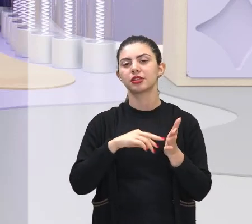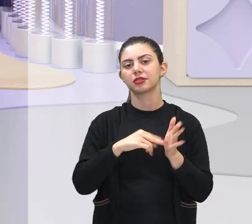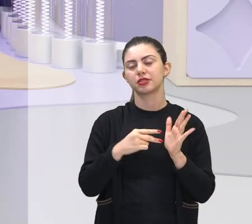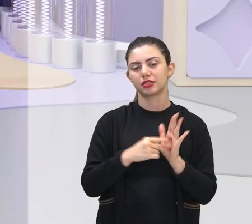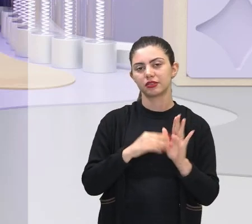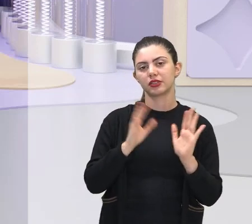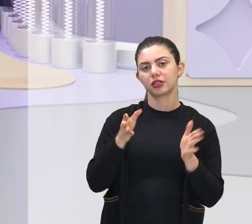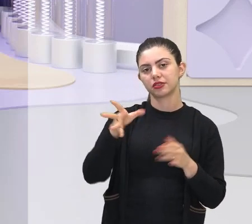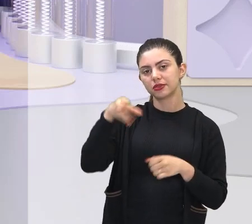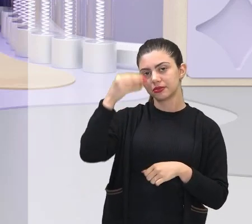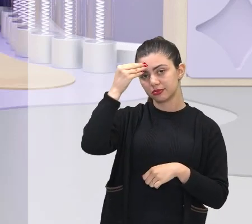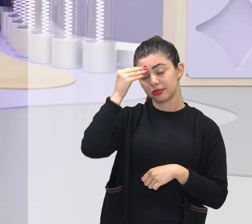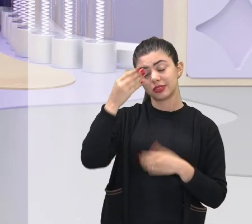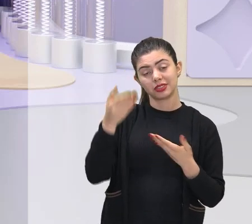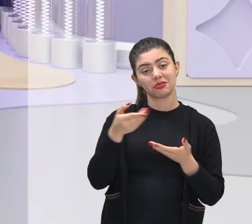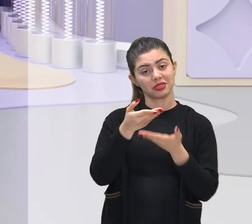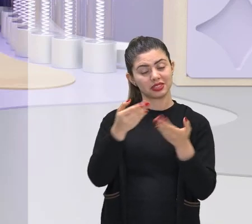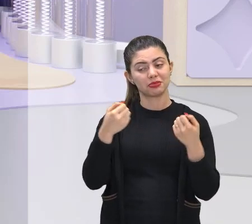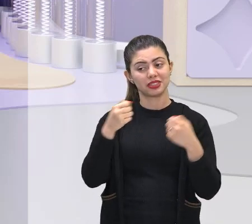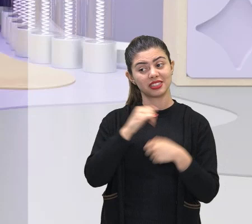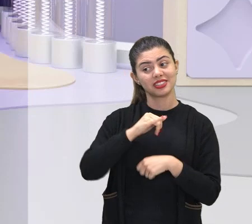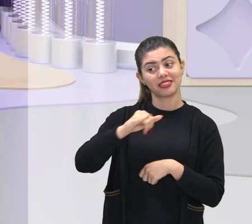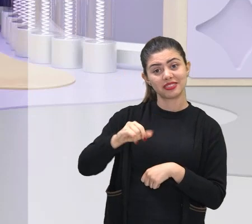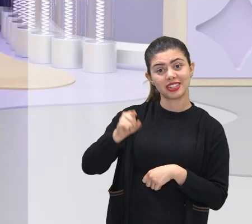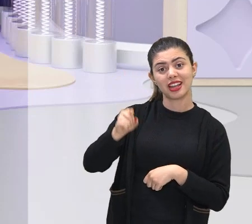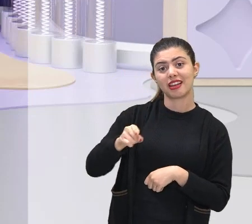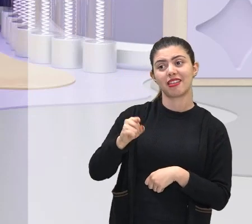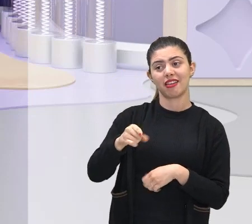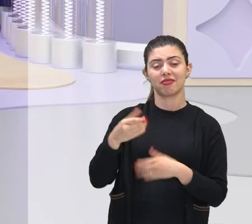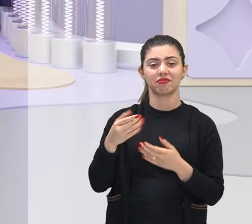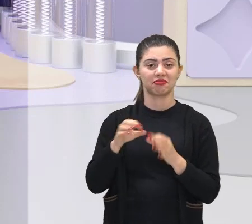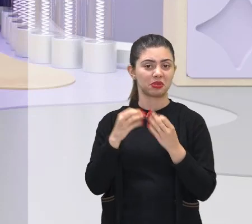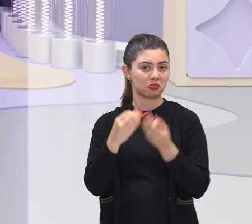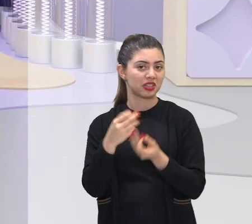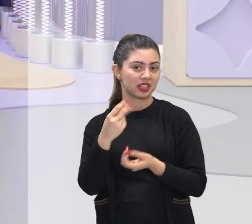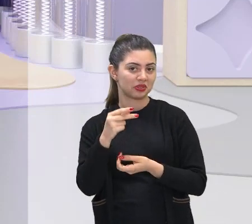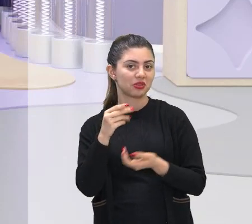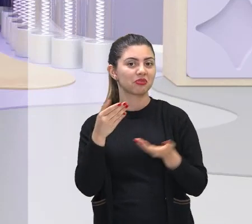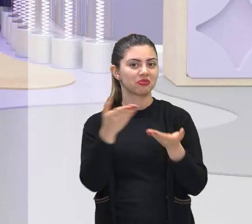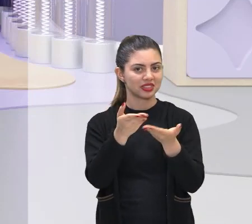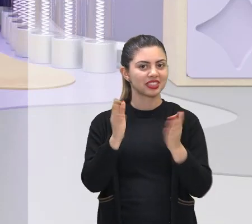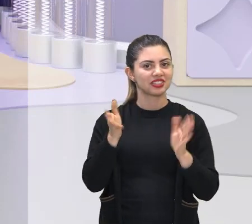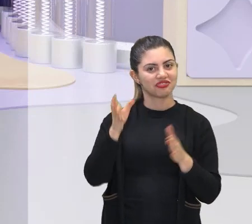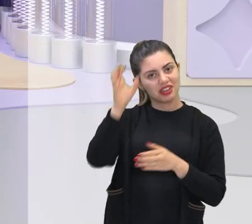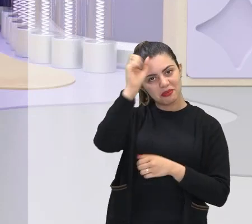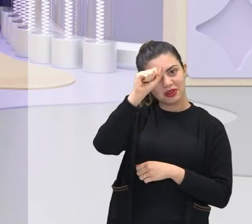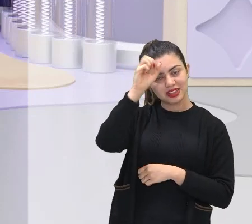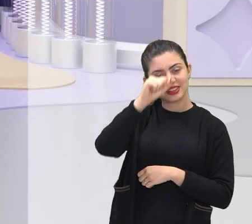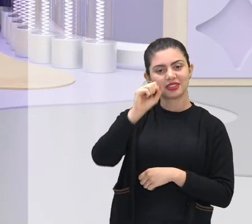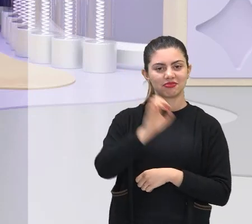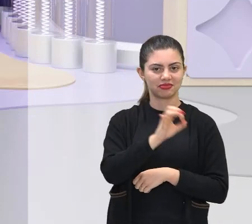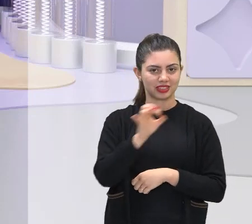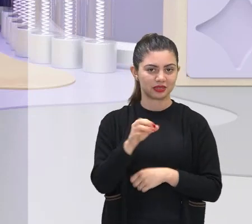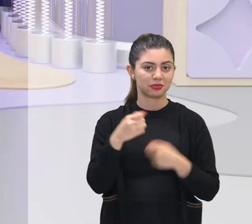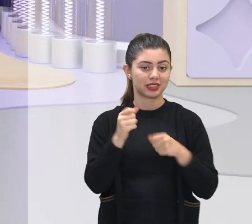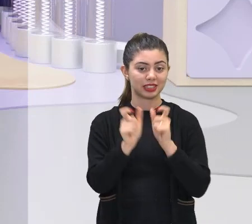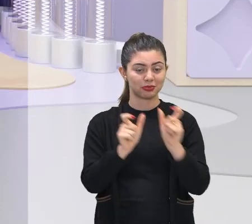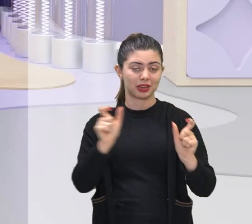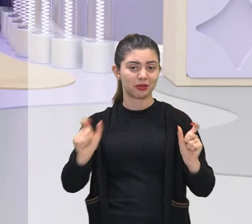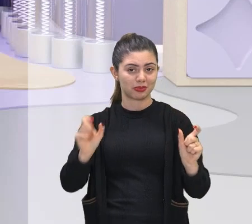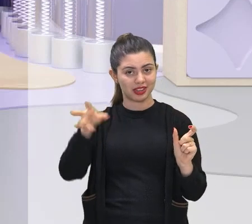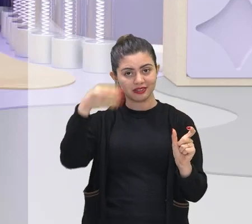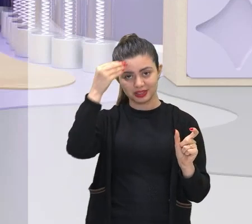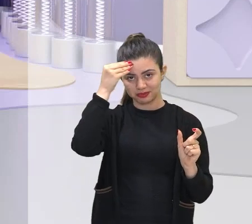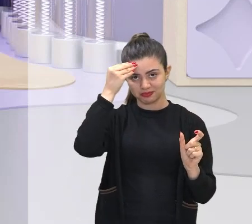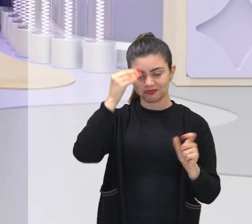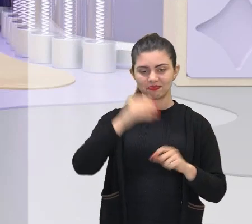isso. Você está aprendendo aqui, Vamos entender mesmo esses conceitos.